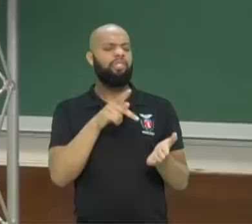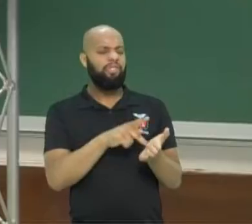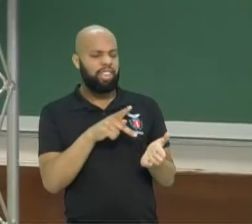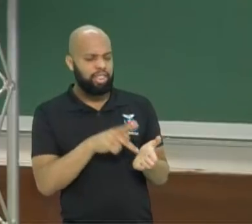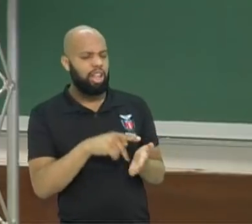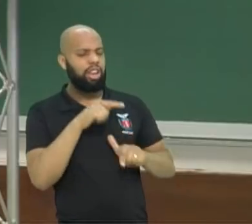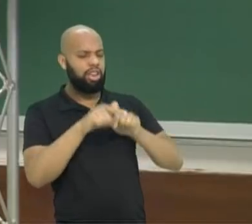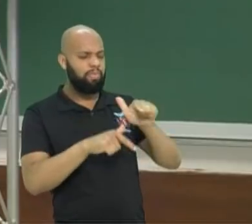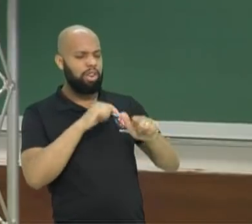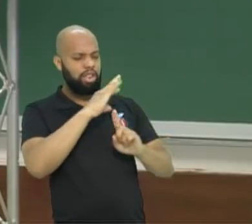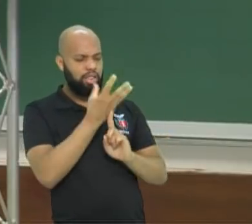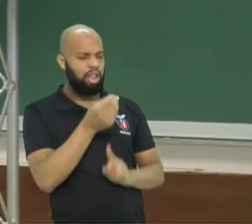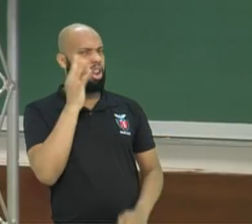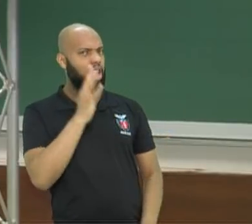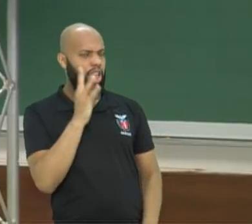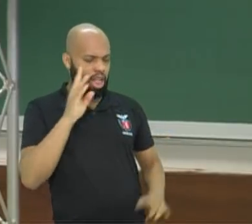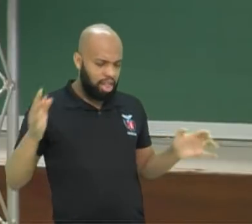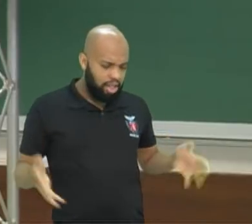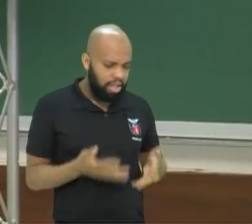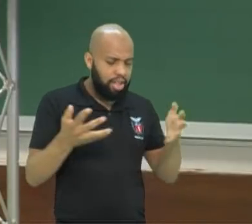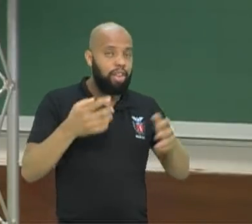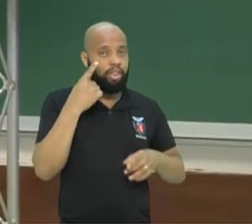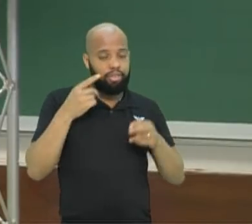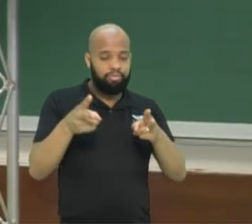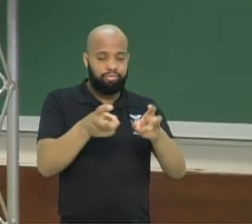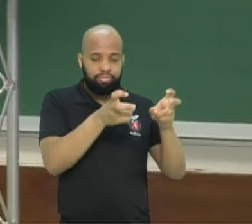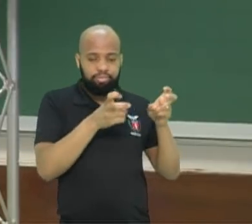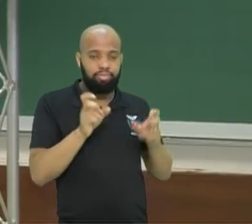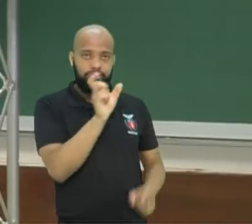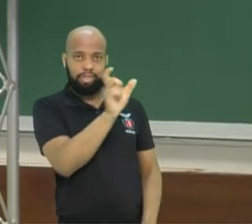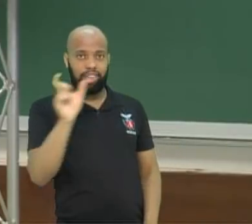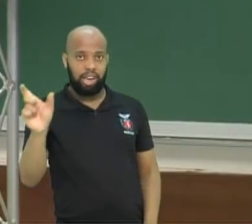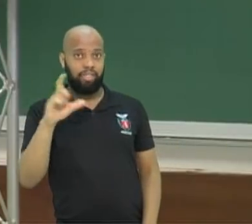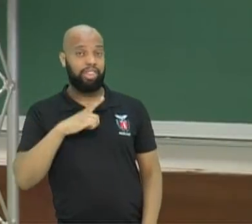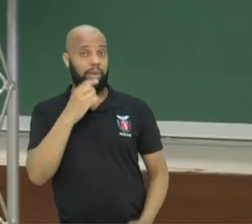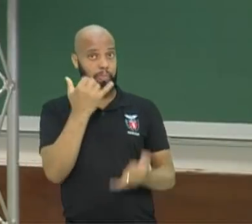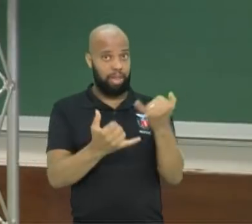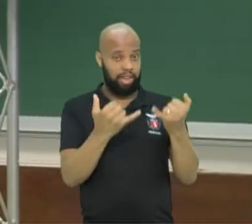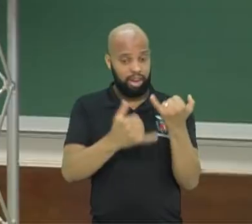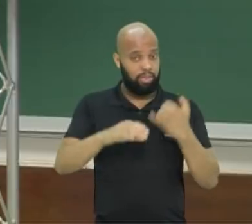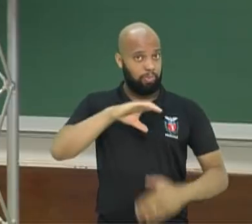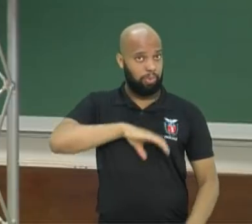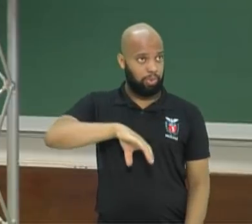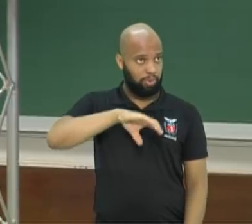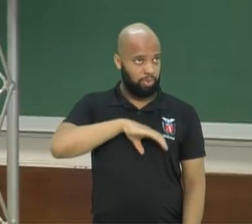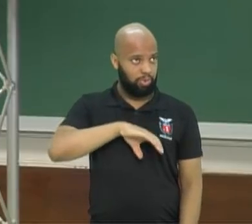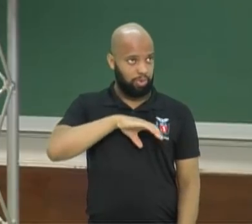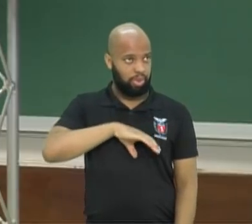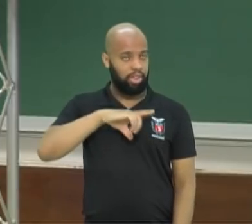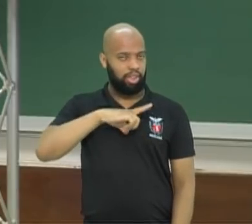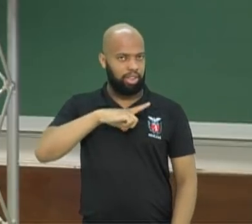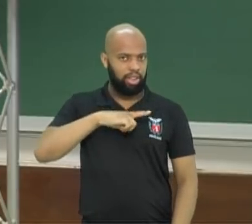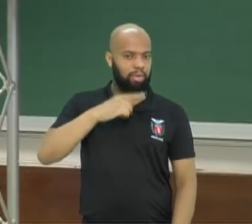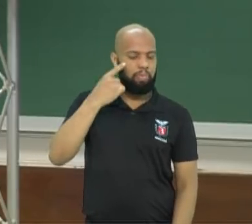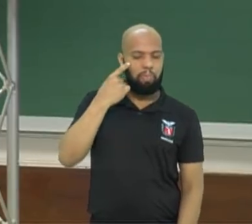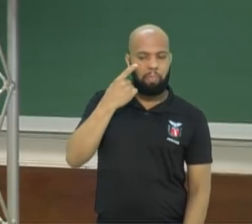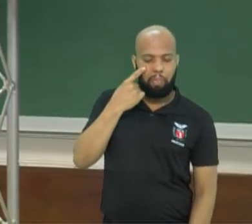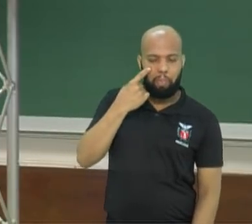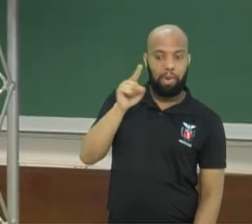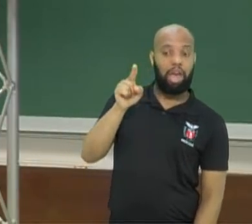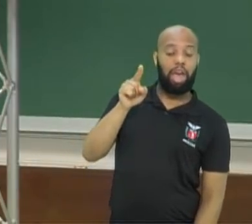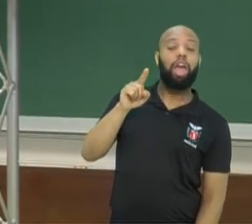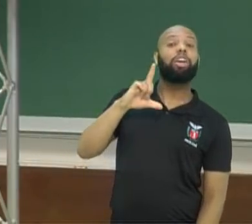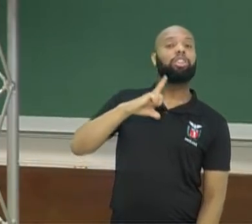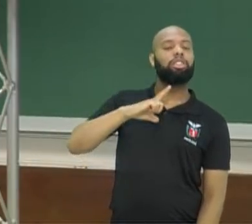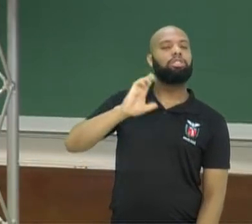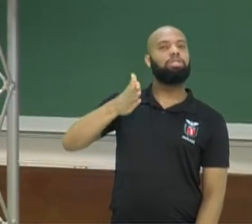trabalhar com arte é uma coisa bem legal? Então observa as palavrinhas cognatas, tá? Aquelas palavrinhas que, né, eu olhei e já sei o